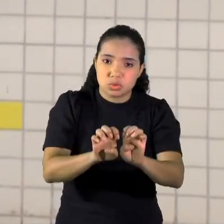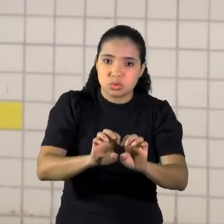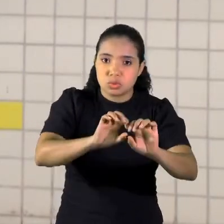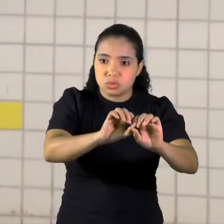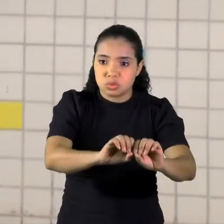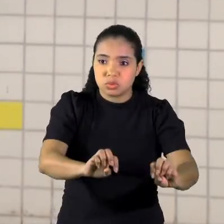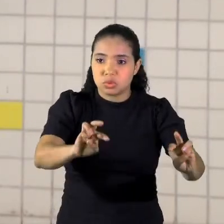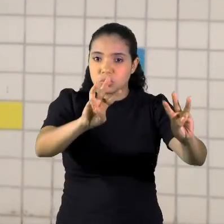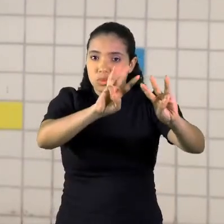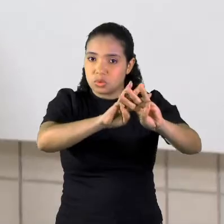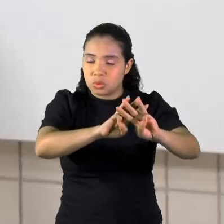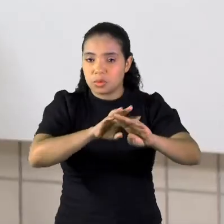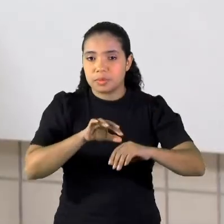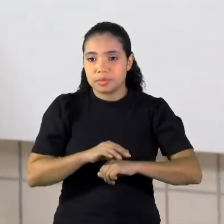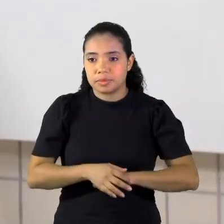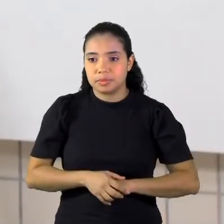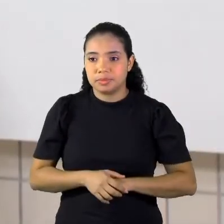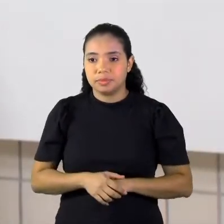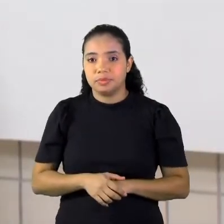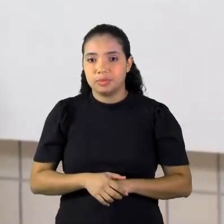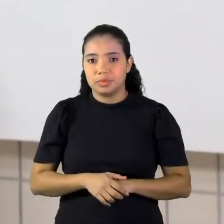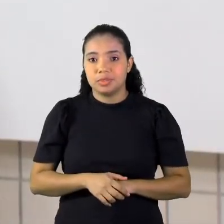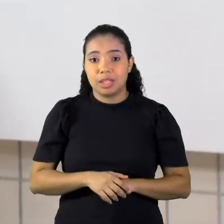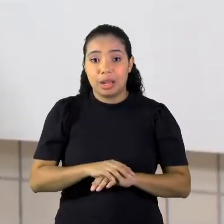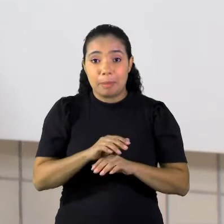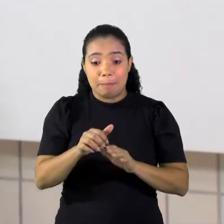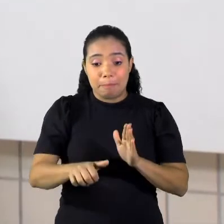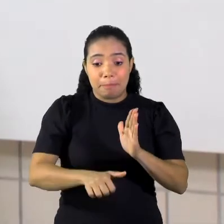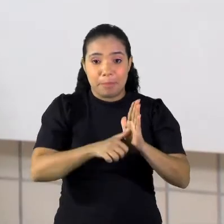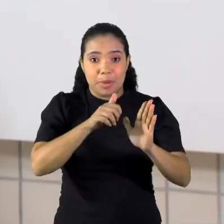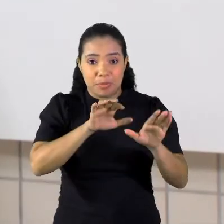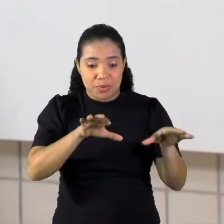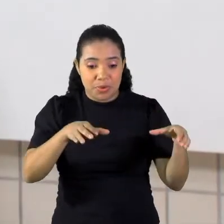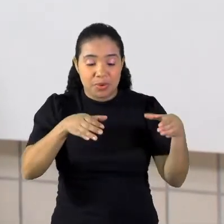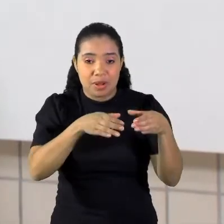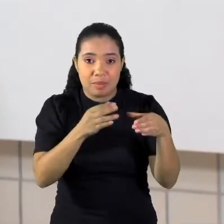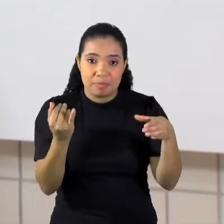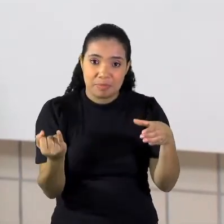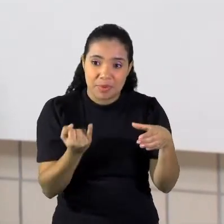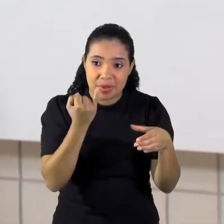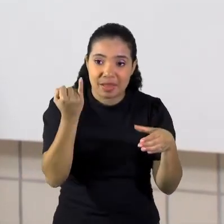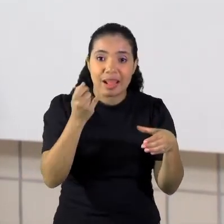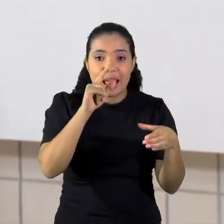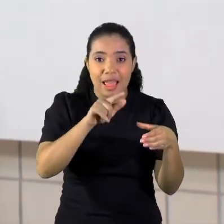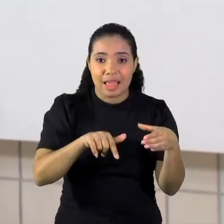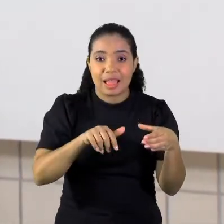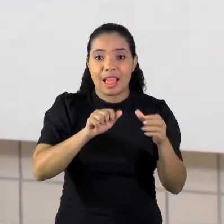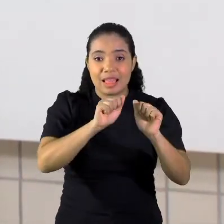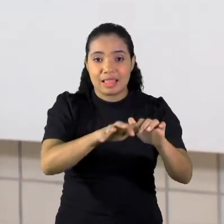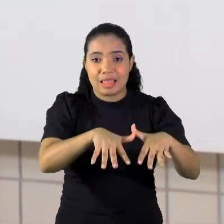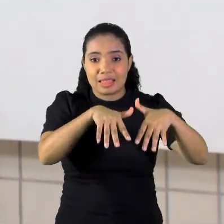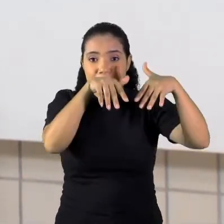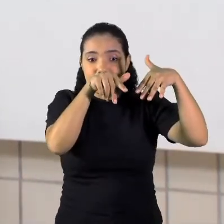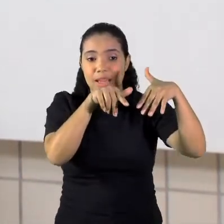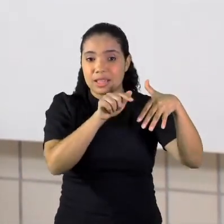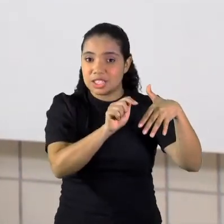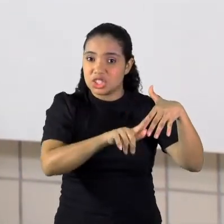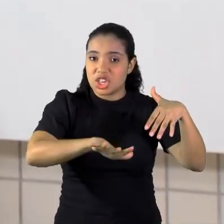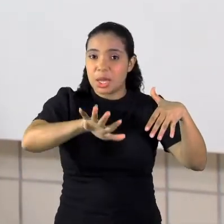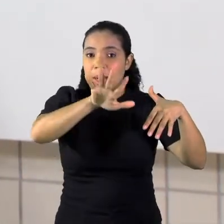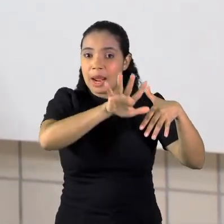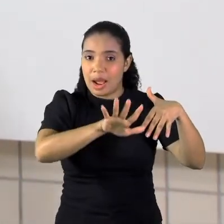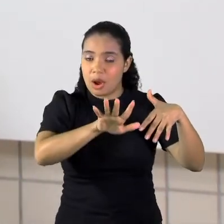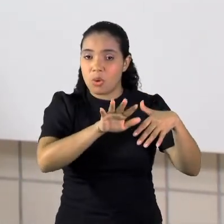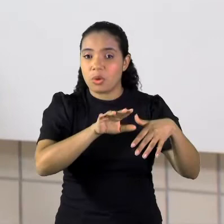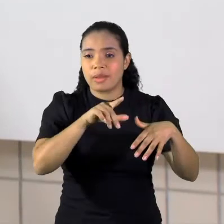ONU. O primeiro órgão de extrema importância é a chamada Assembleia Geral. Aquela que eu falei